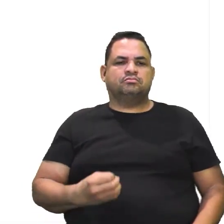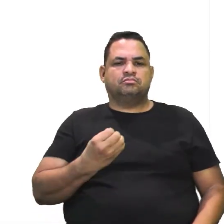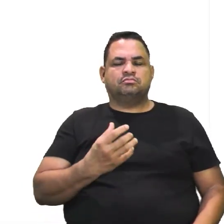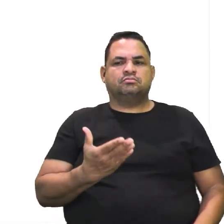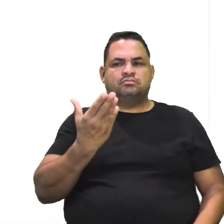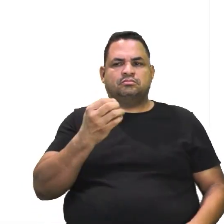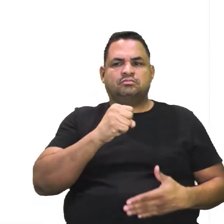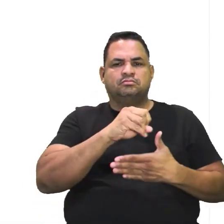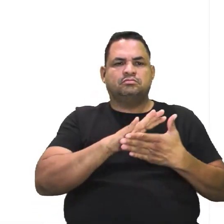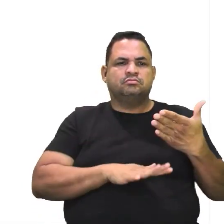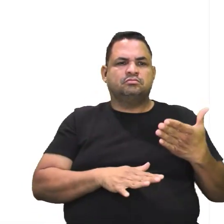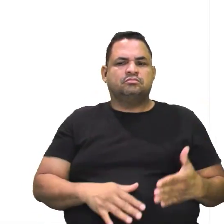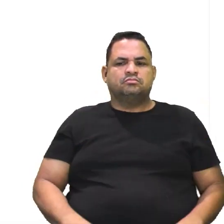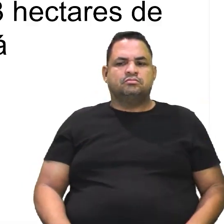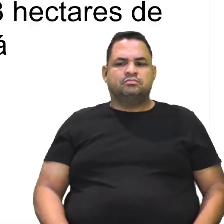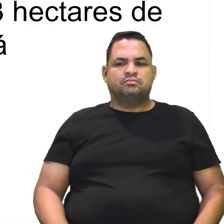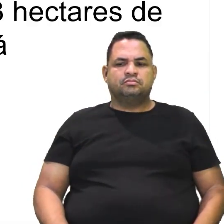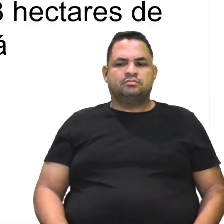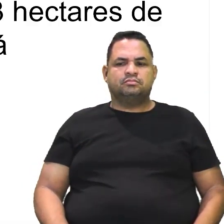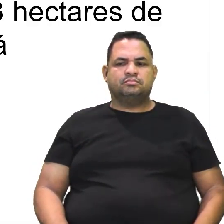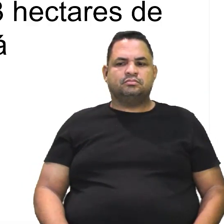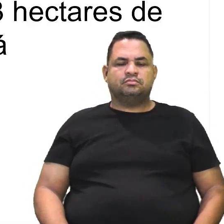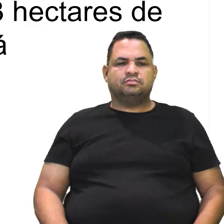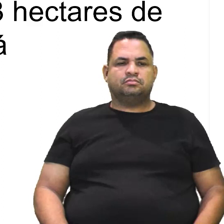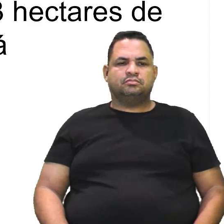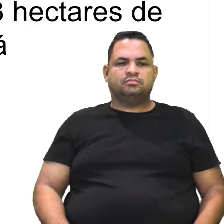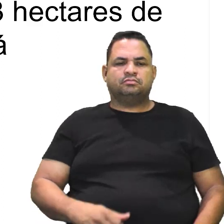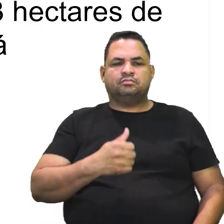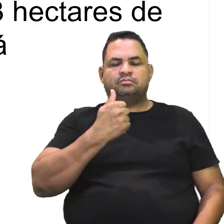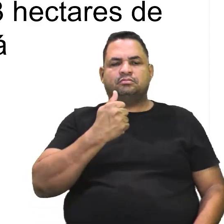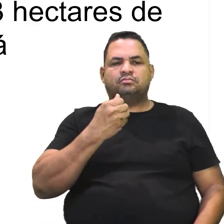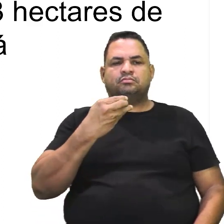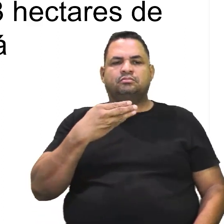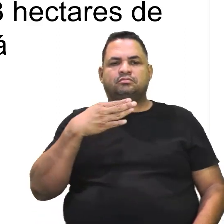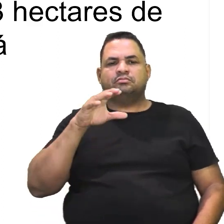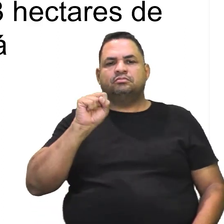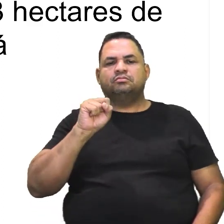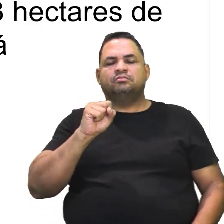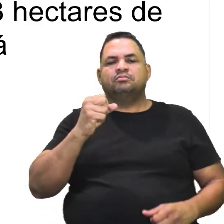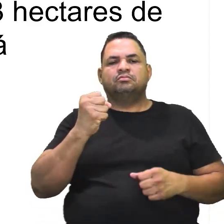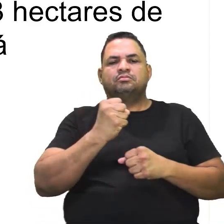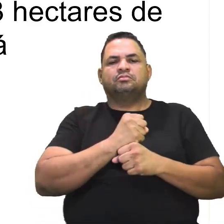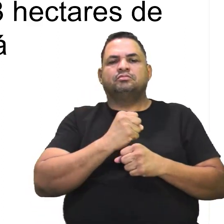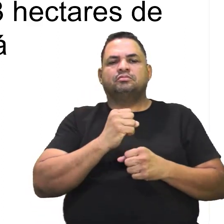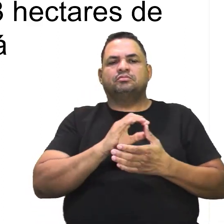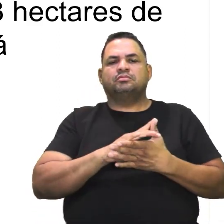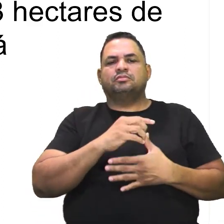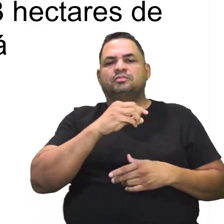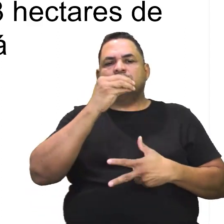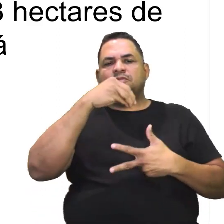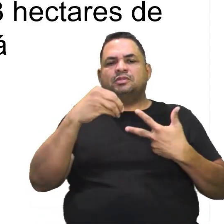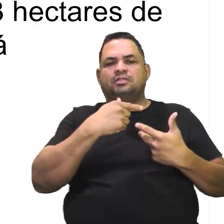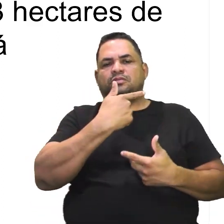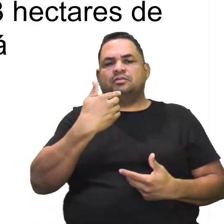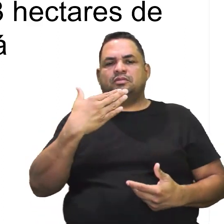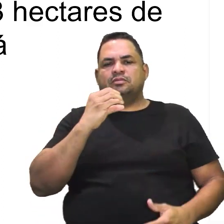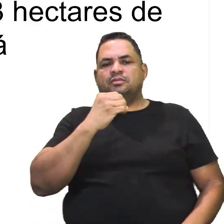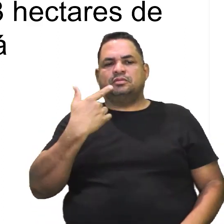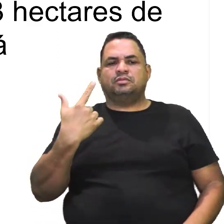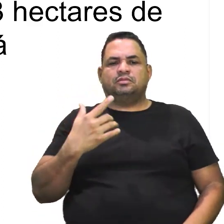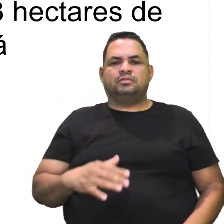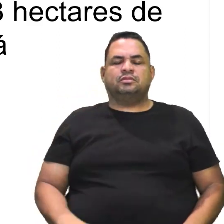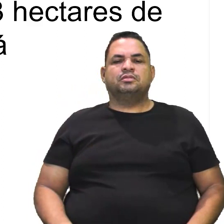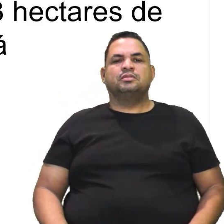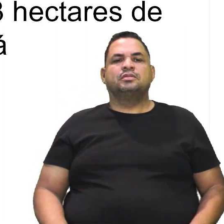questão agora, mais uma com vocês. A 138 do Enem de 2021. E aqui vem etnomatemática,